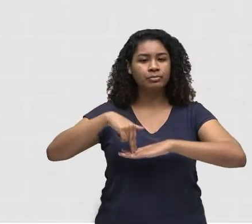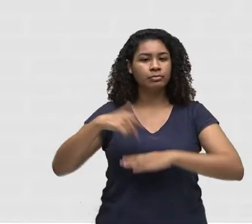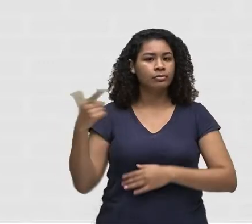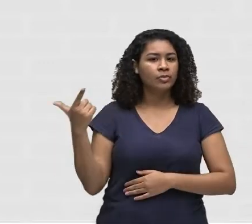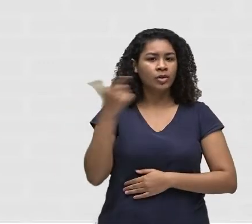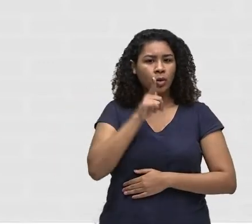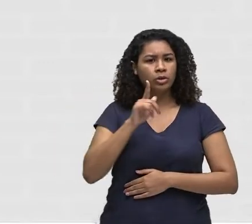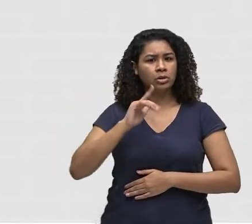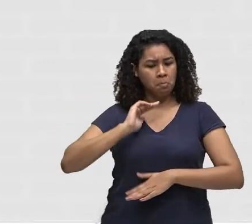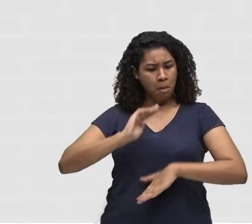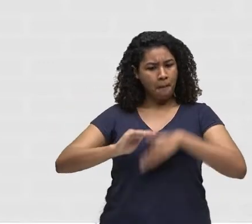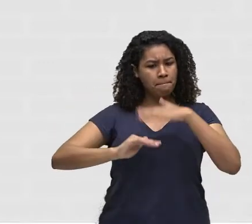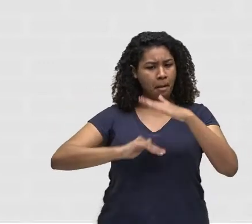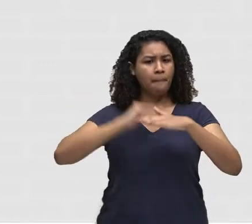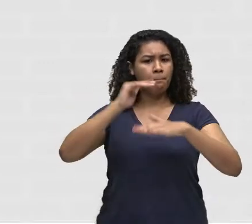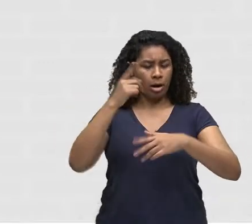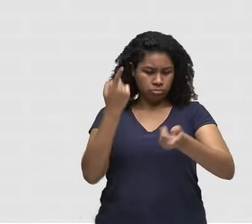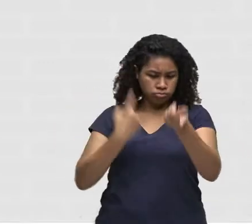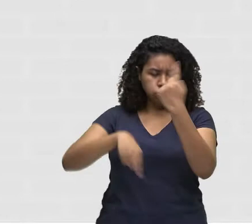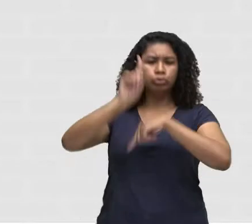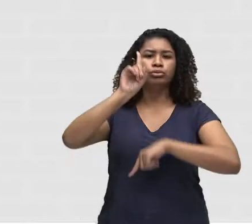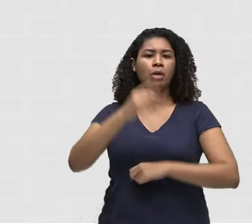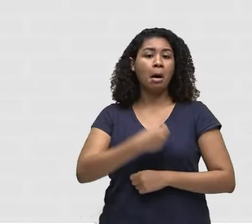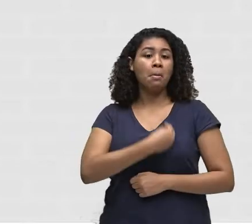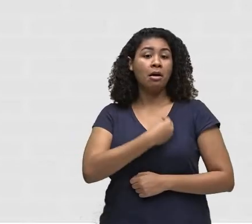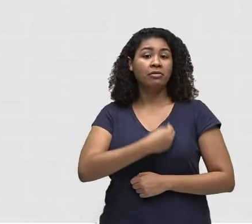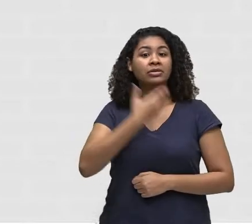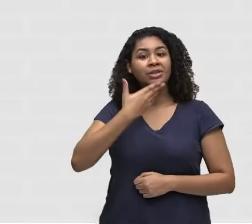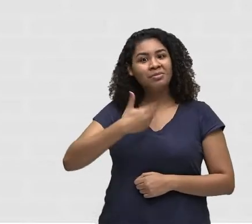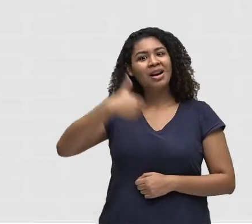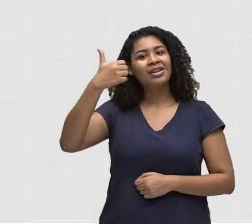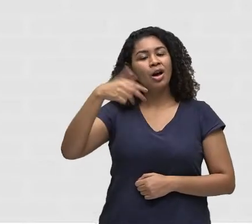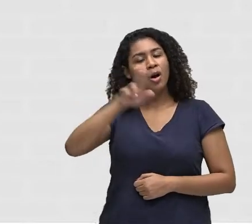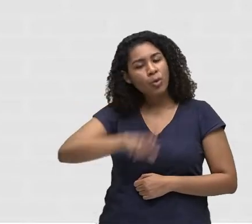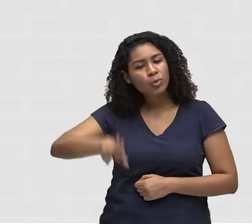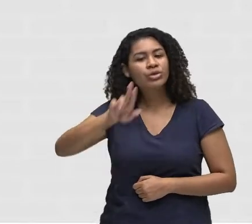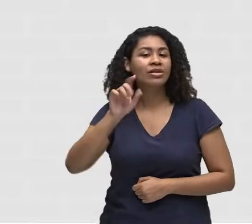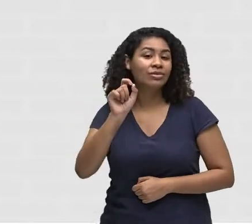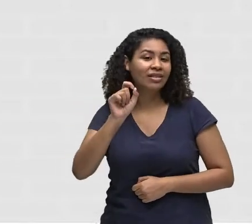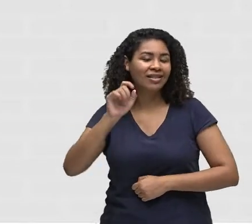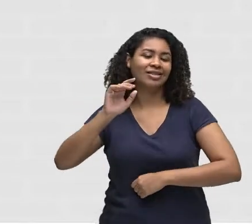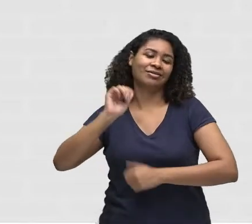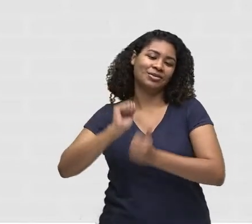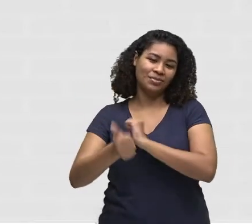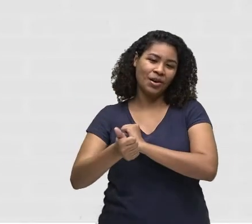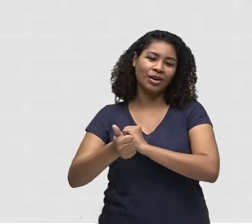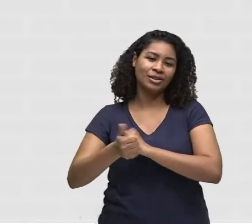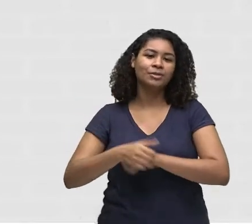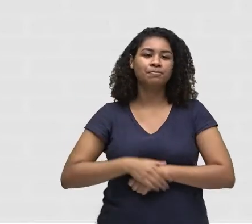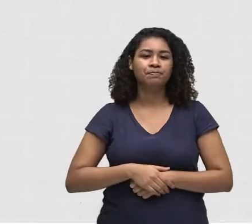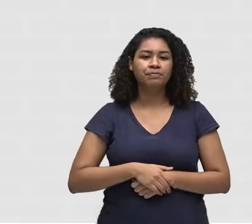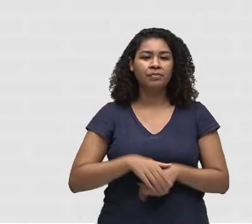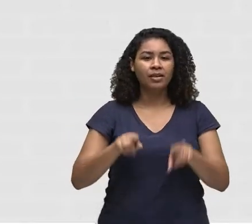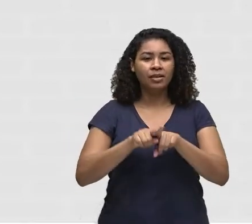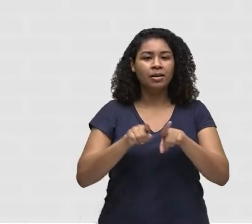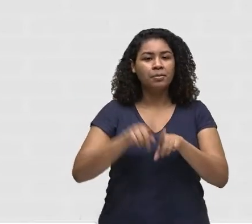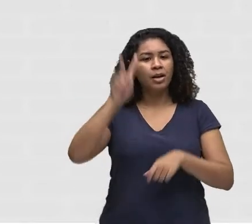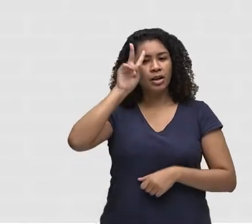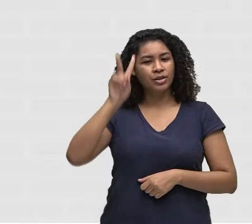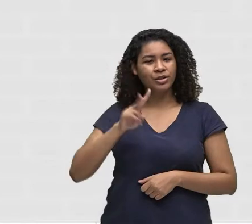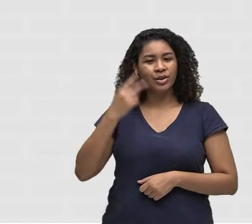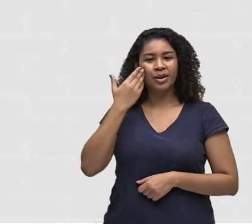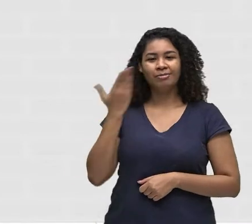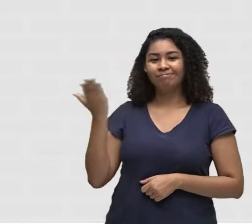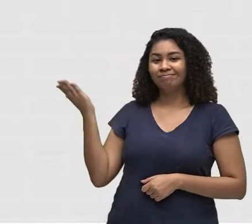sua dedicação e conseguiu mudar de vida a partir do esporte também, né? A história também da Fiona Mutesi,